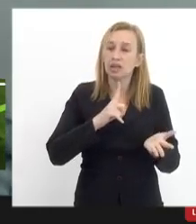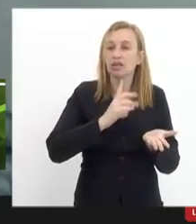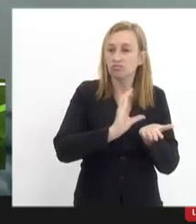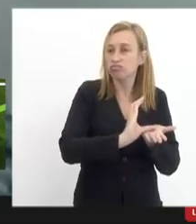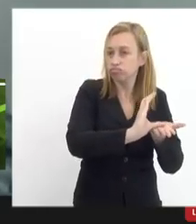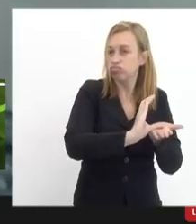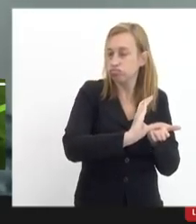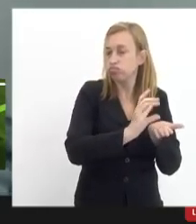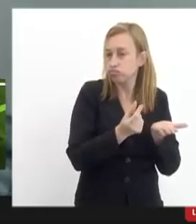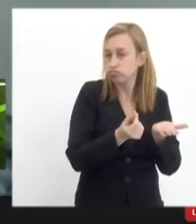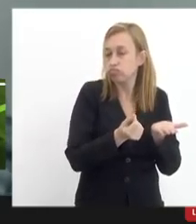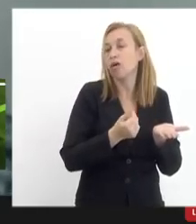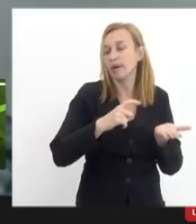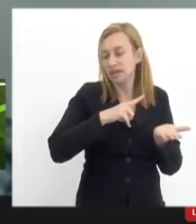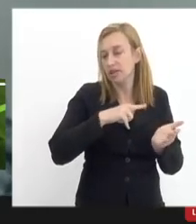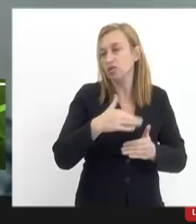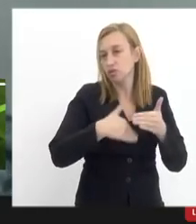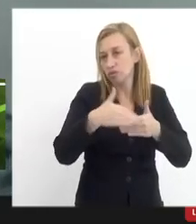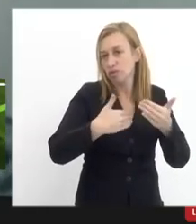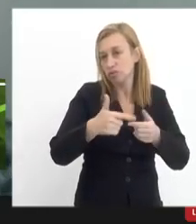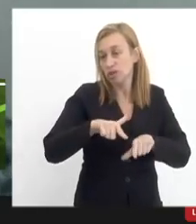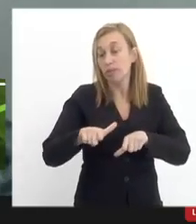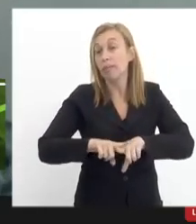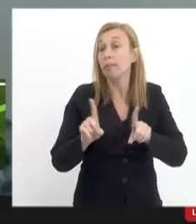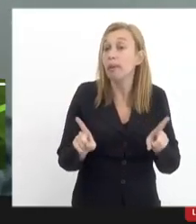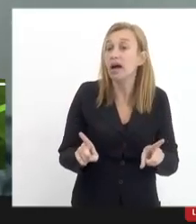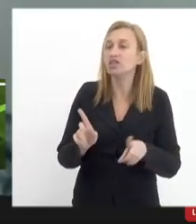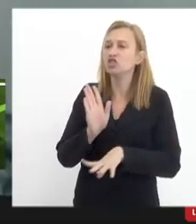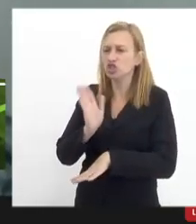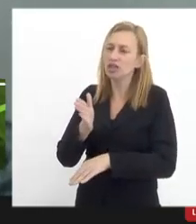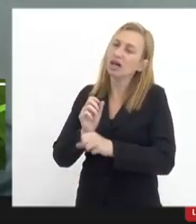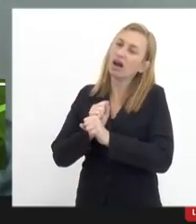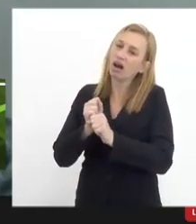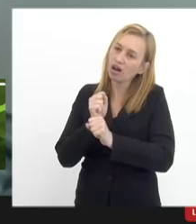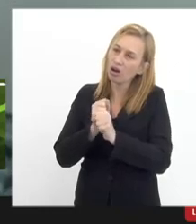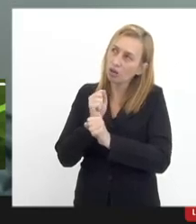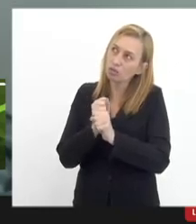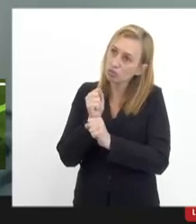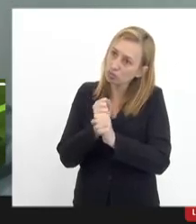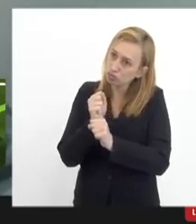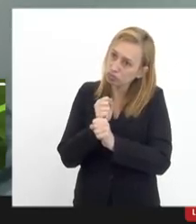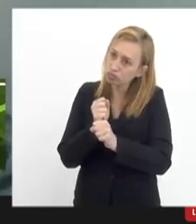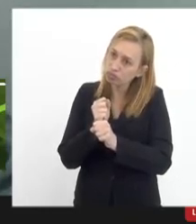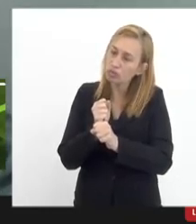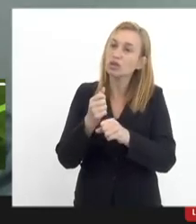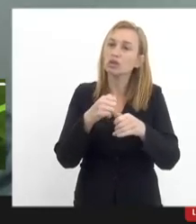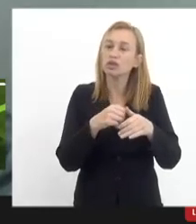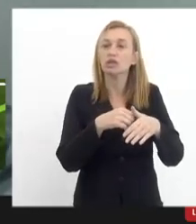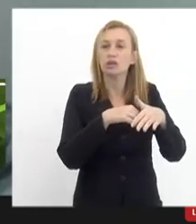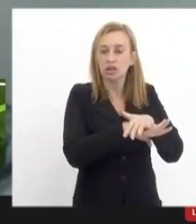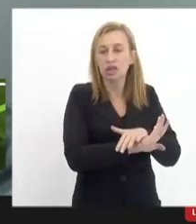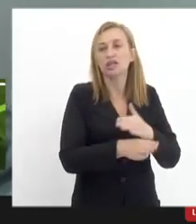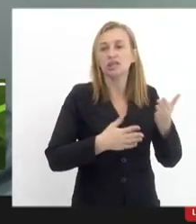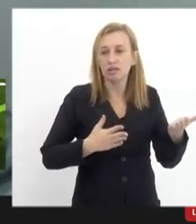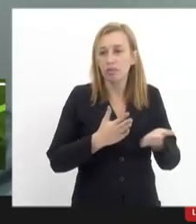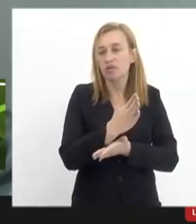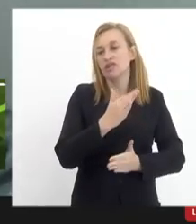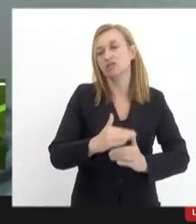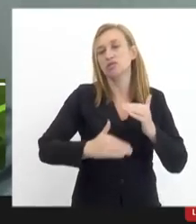né, para você ter o desenvolvimento do trabalho. Mas, pelo menos, já está lá há alguns anos e teve aprovação do